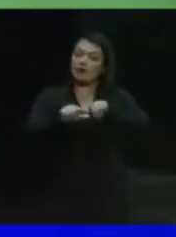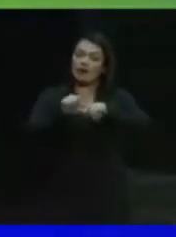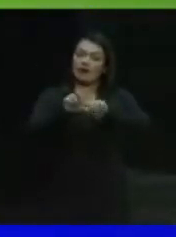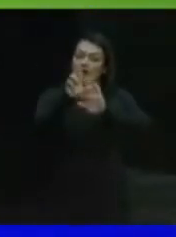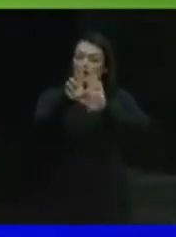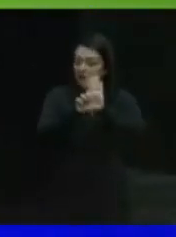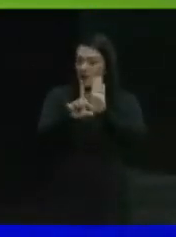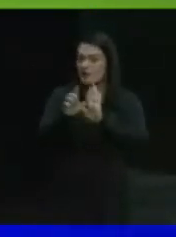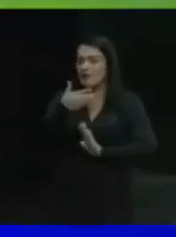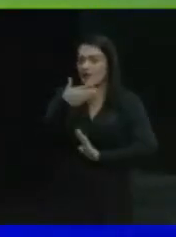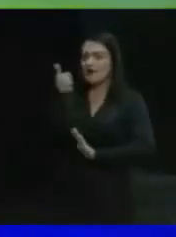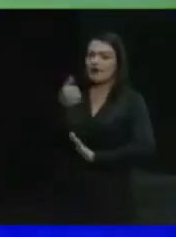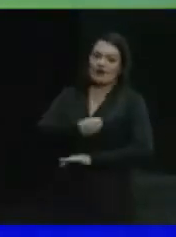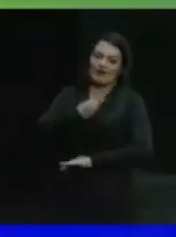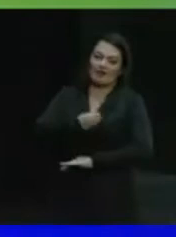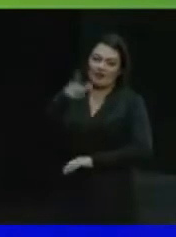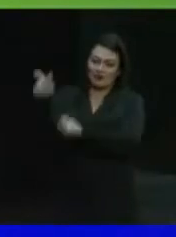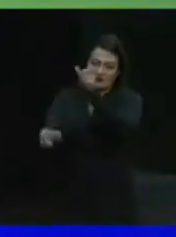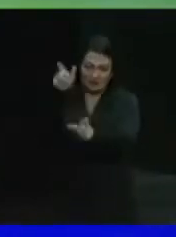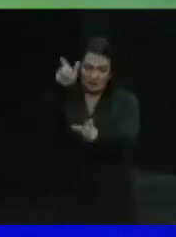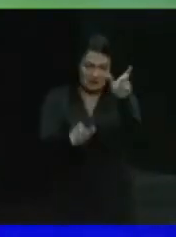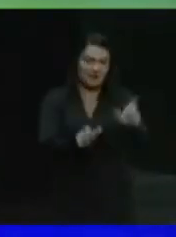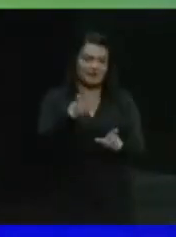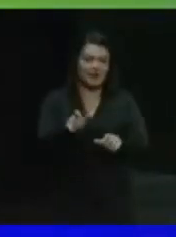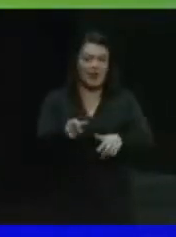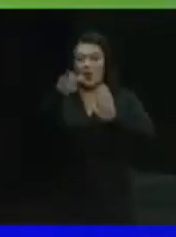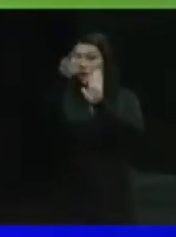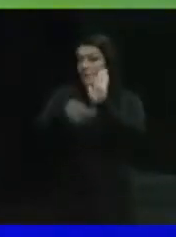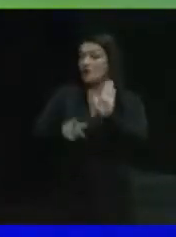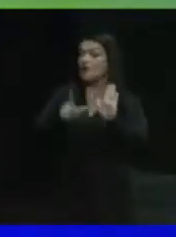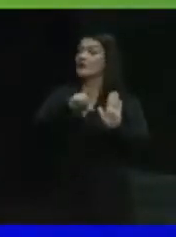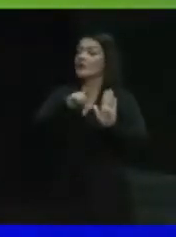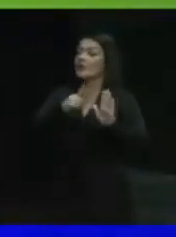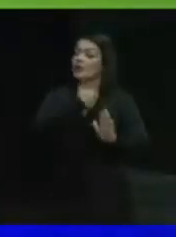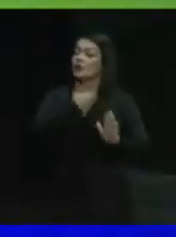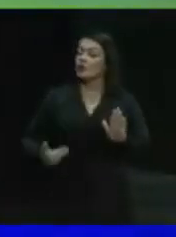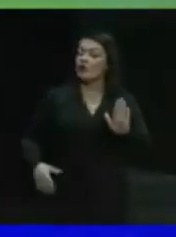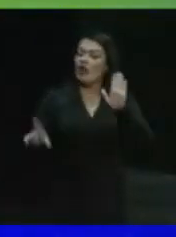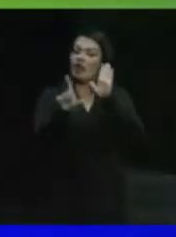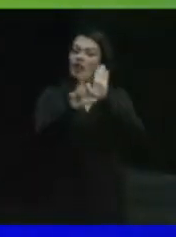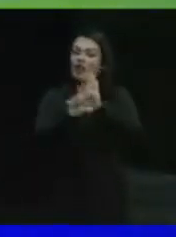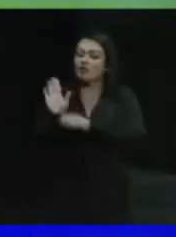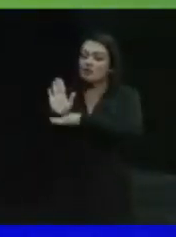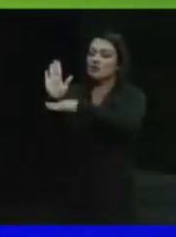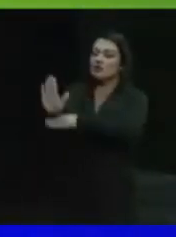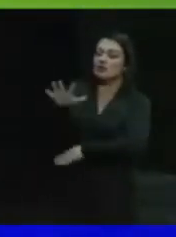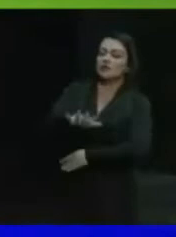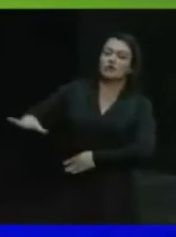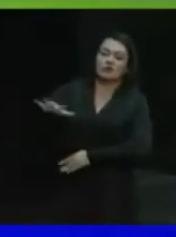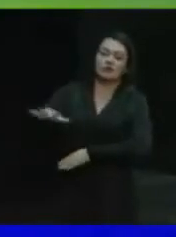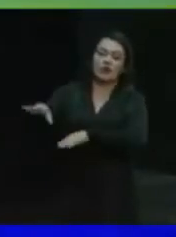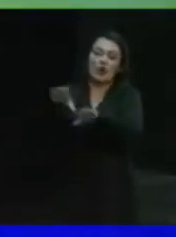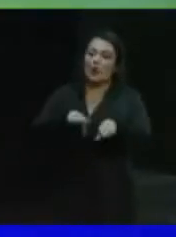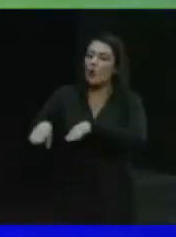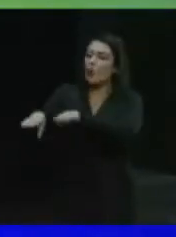pessoas. É um projeto para termos um governo de leis que age em benefício de todos e